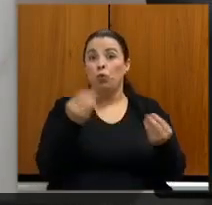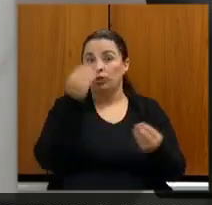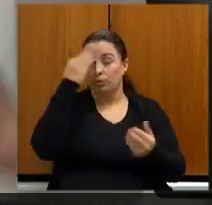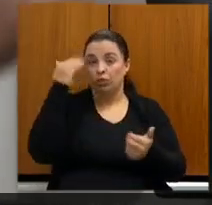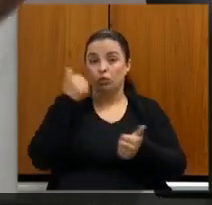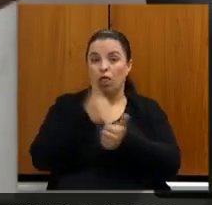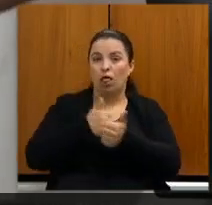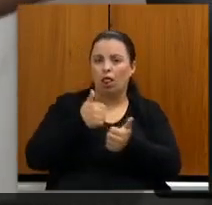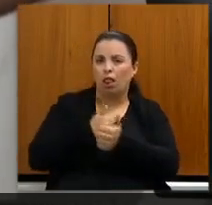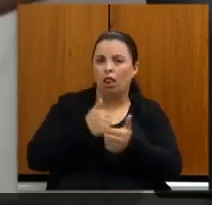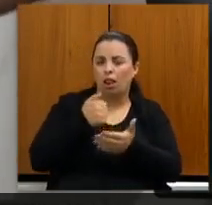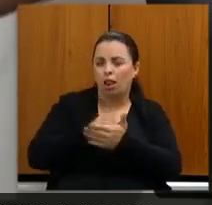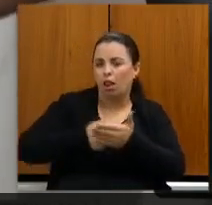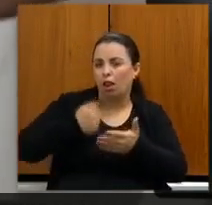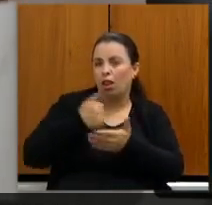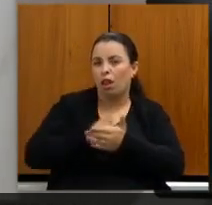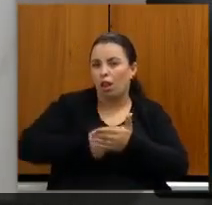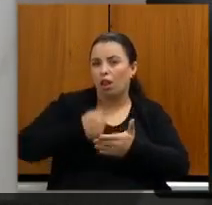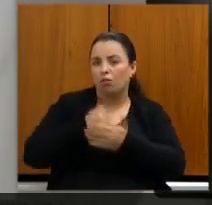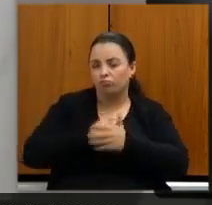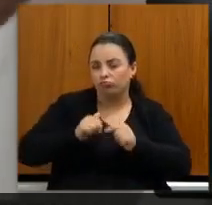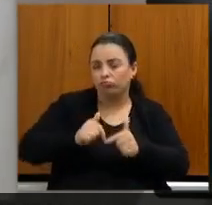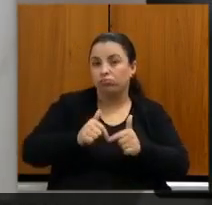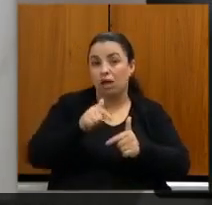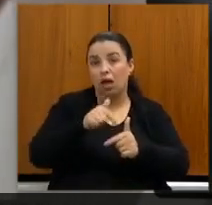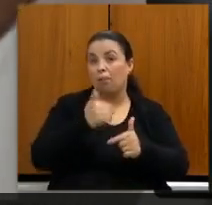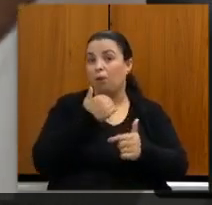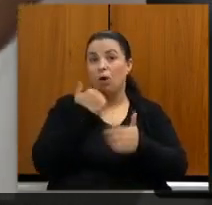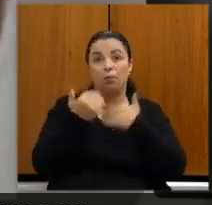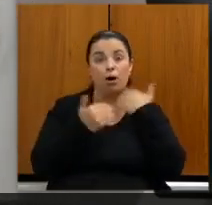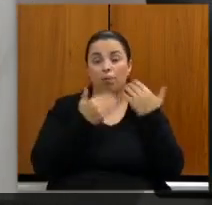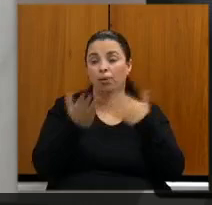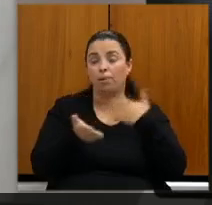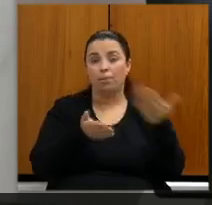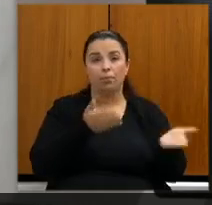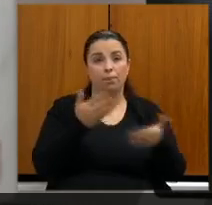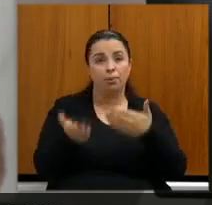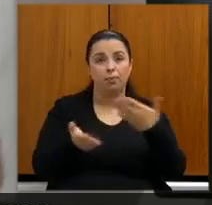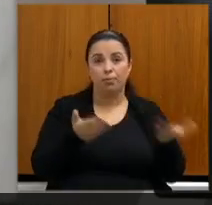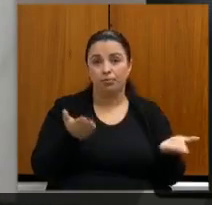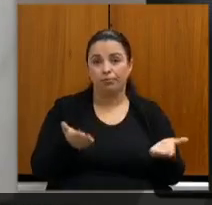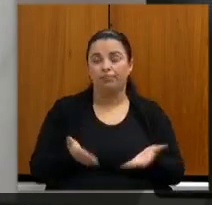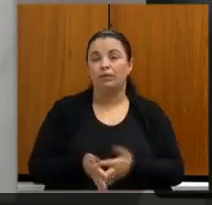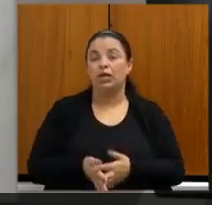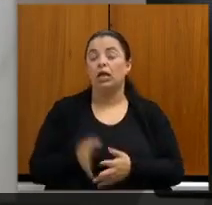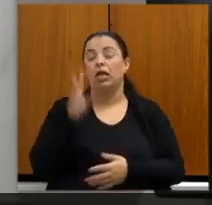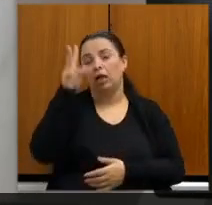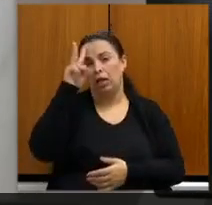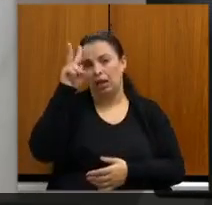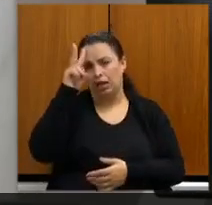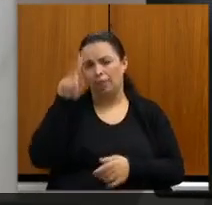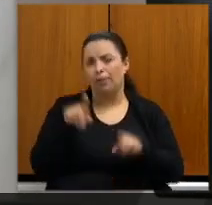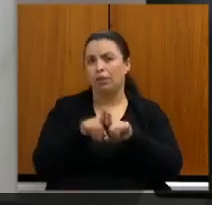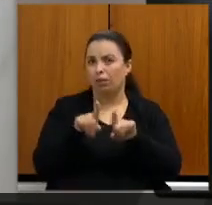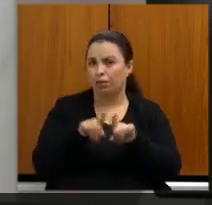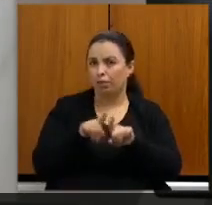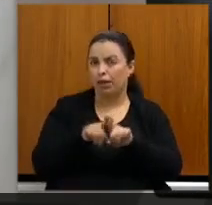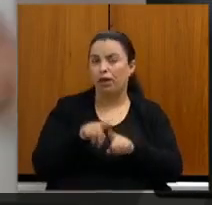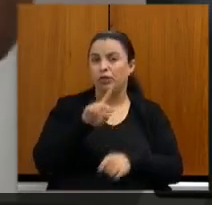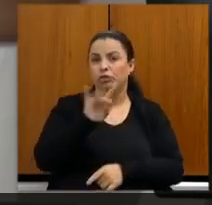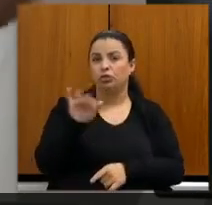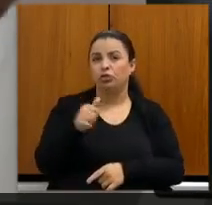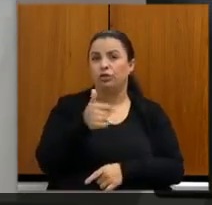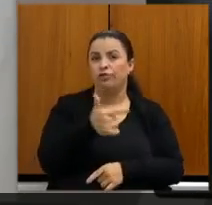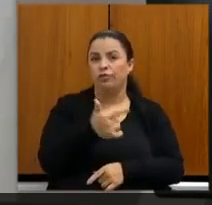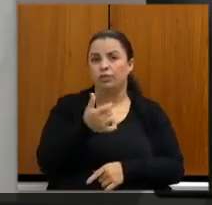importante lembrar também E aí lembrar também que no dia 26 de maio de 1999